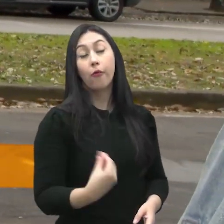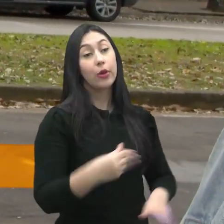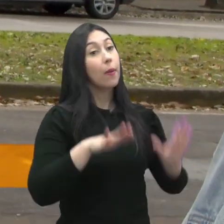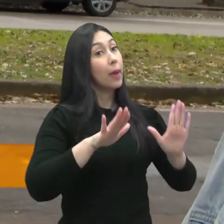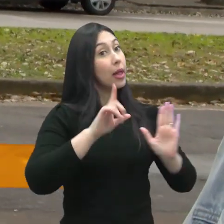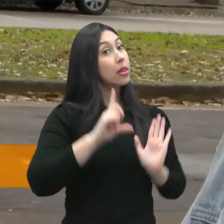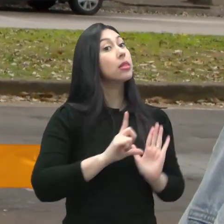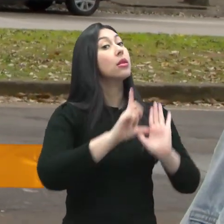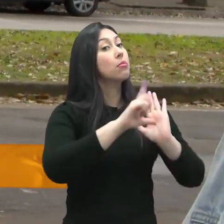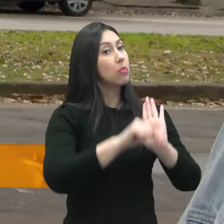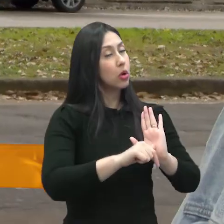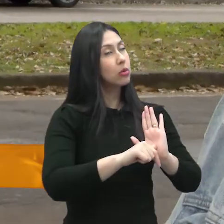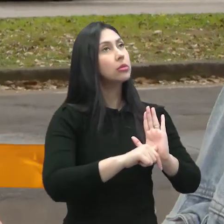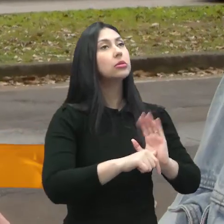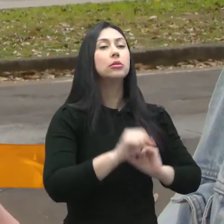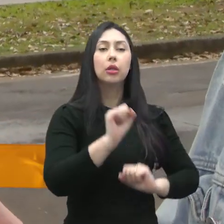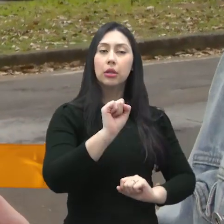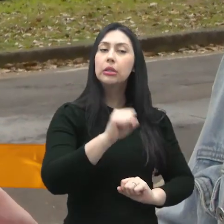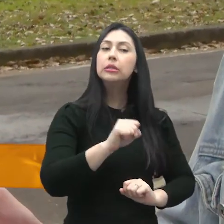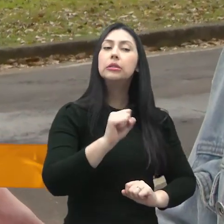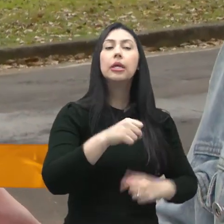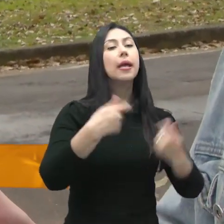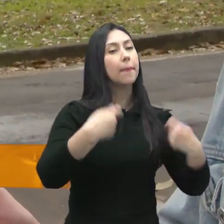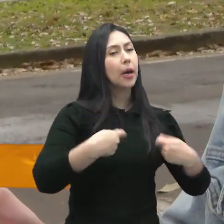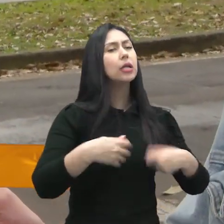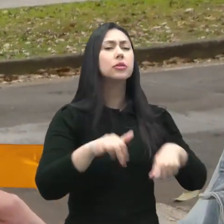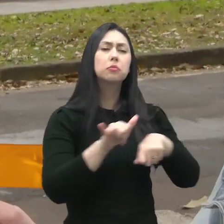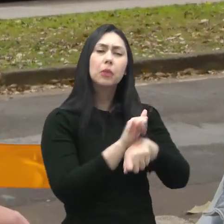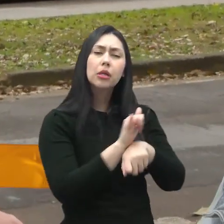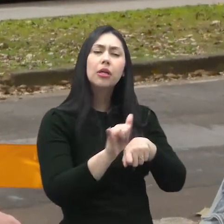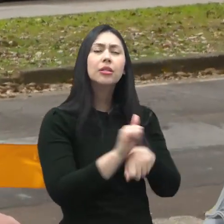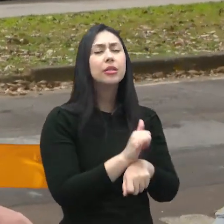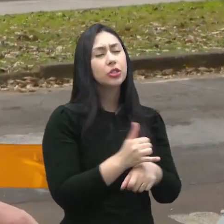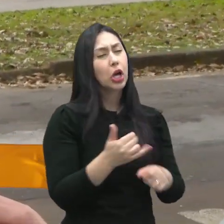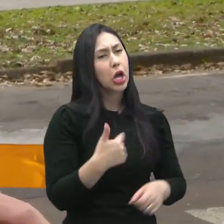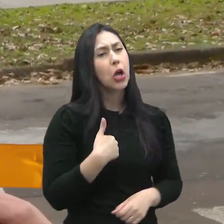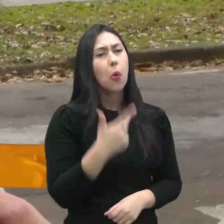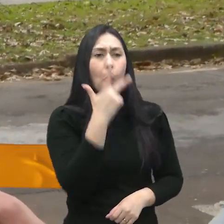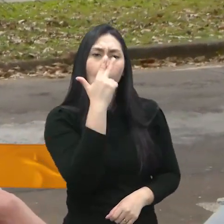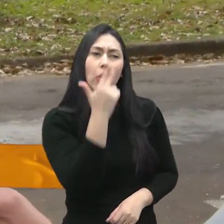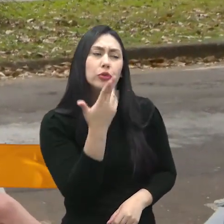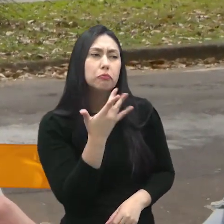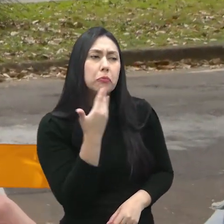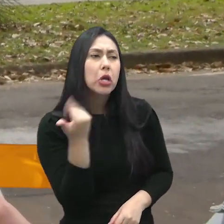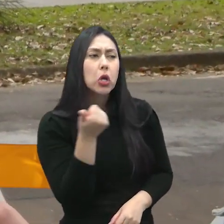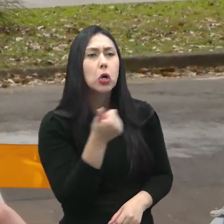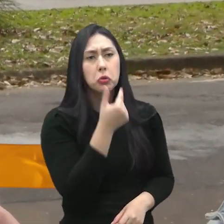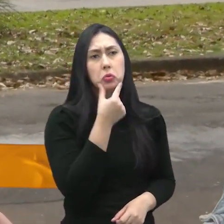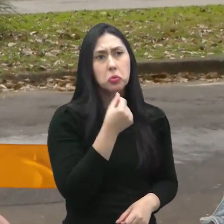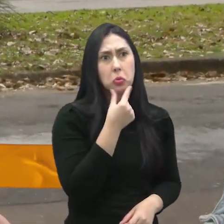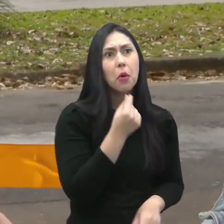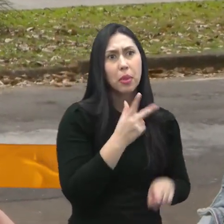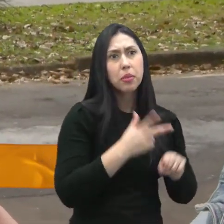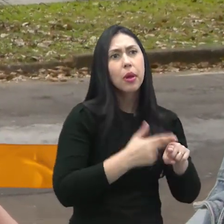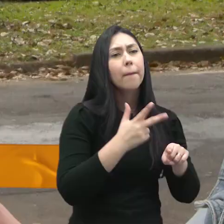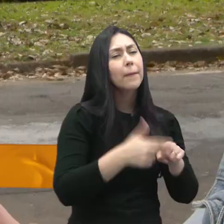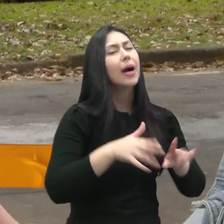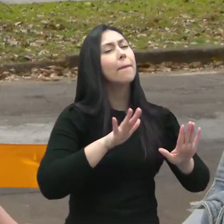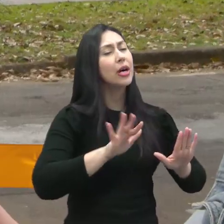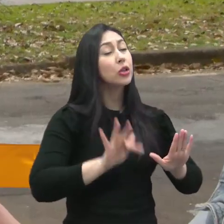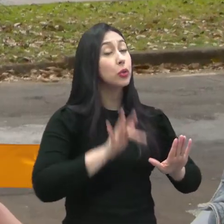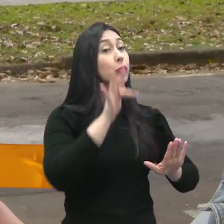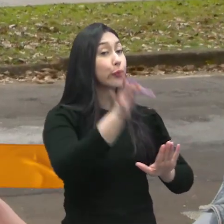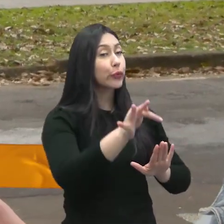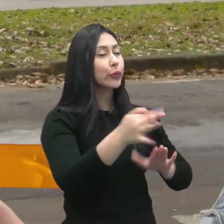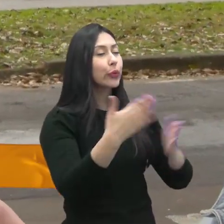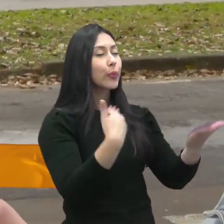mas depois a gente quer sim ter algum método, né? E eu preferia que fosse ele. Então, isso é uma coisa que no futuro a gente vai